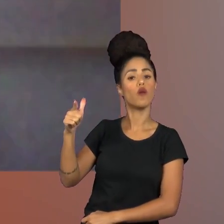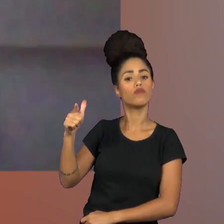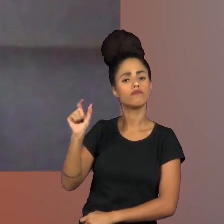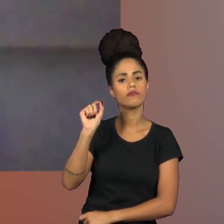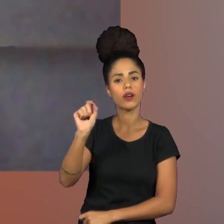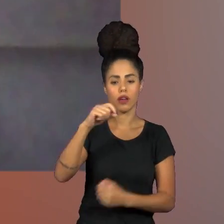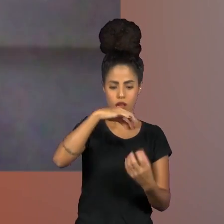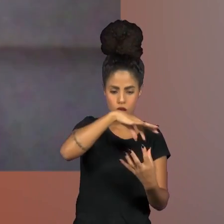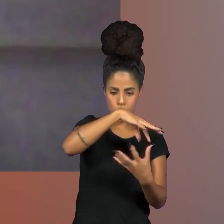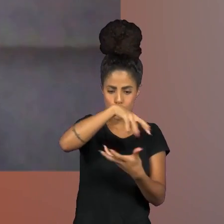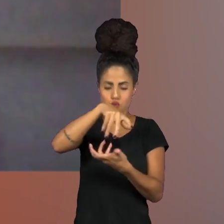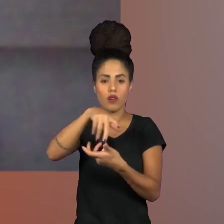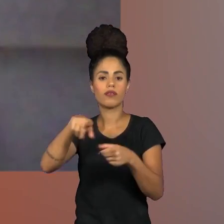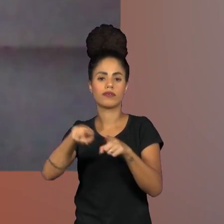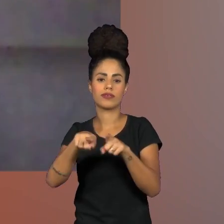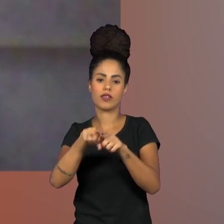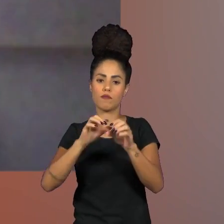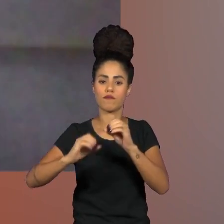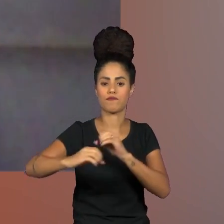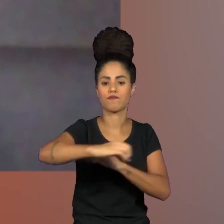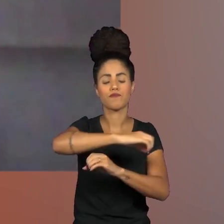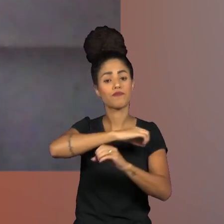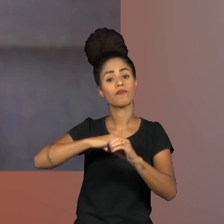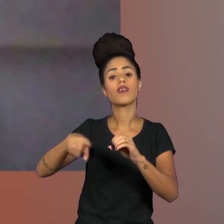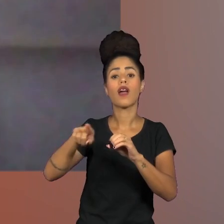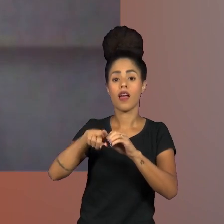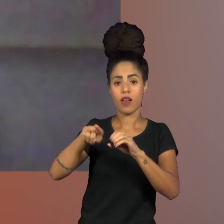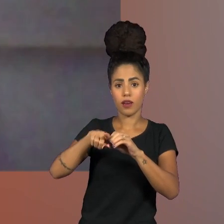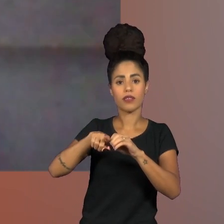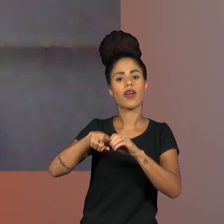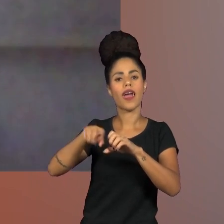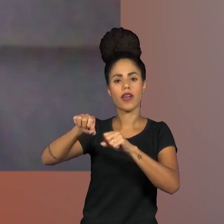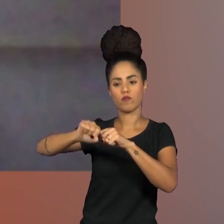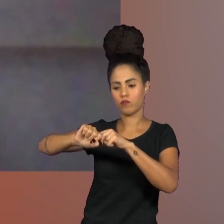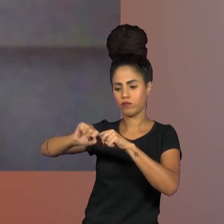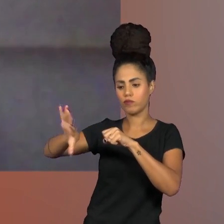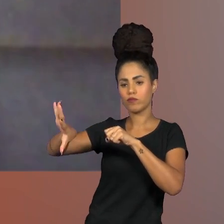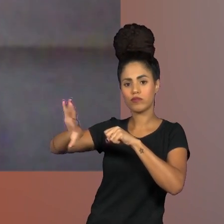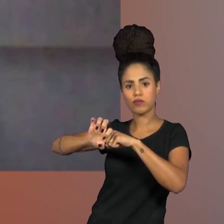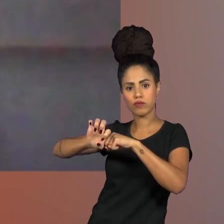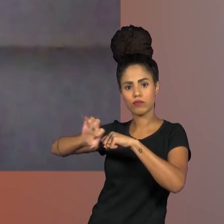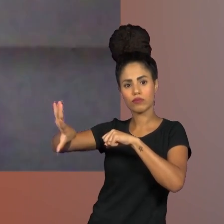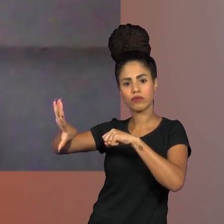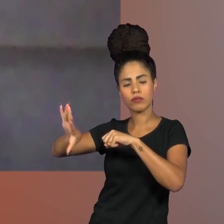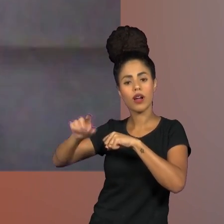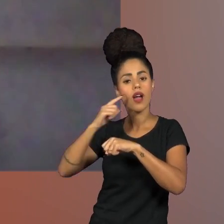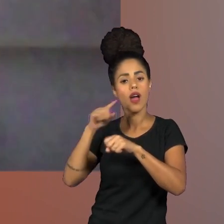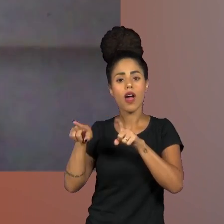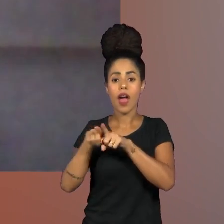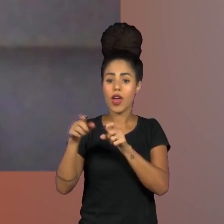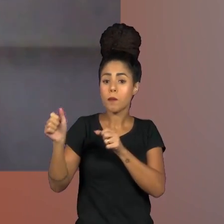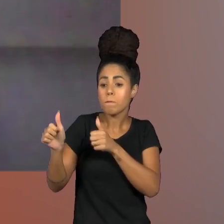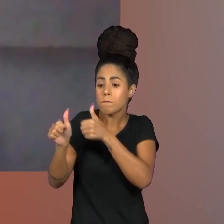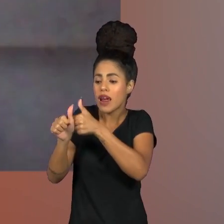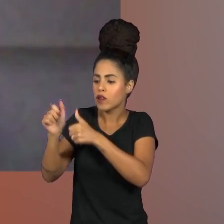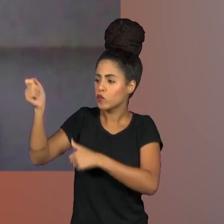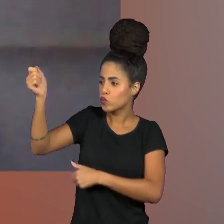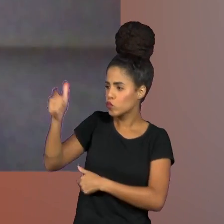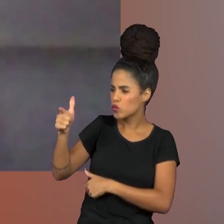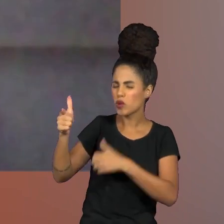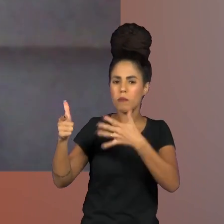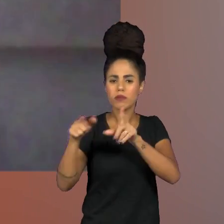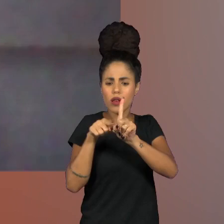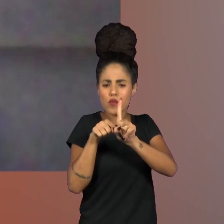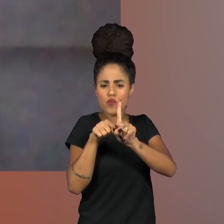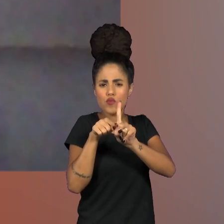planeta Vênus é um planeta que está um pouco mais próximo ao Sol, mas a temperatura média de